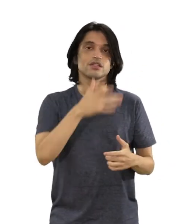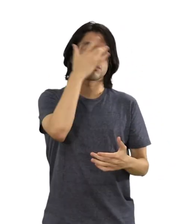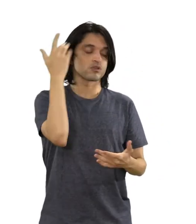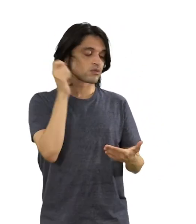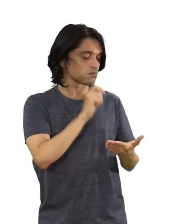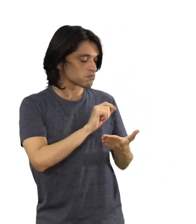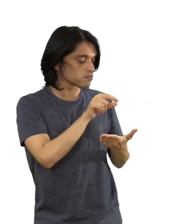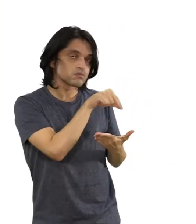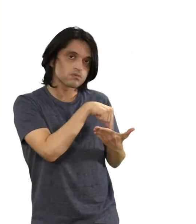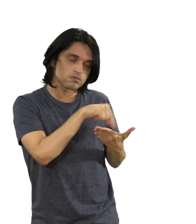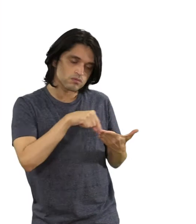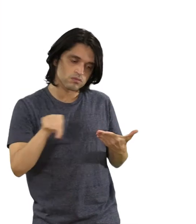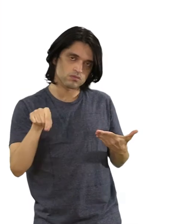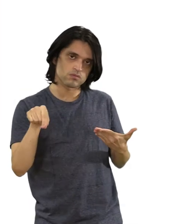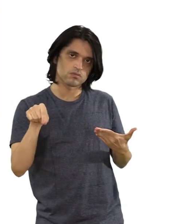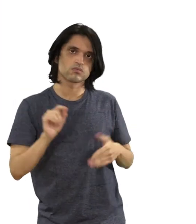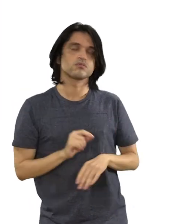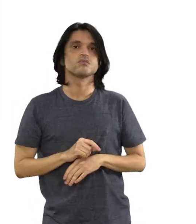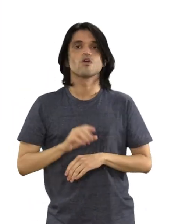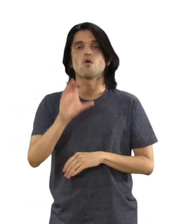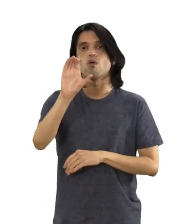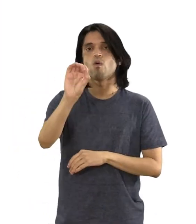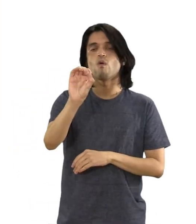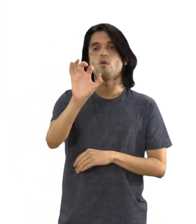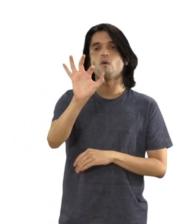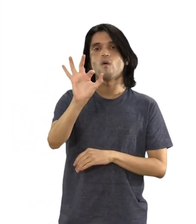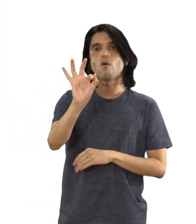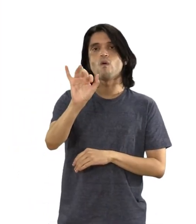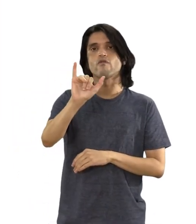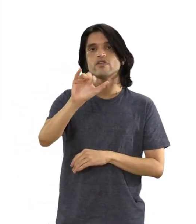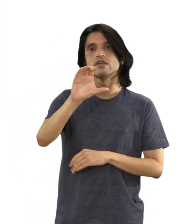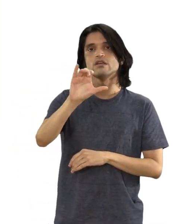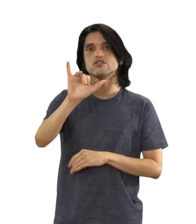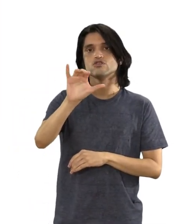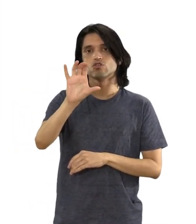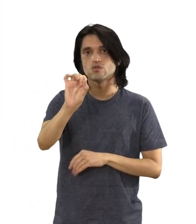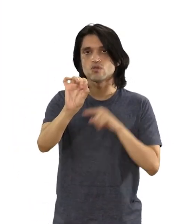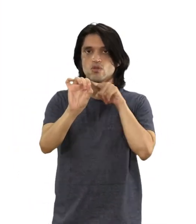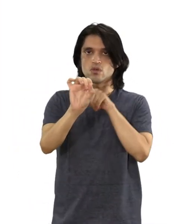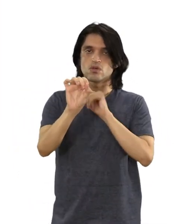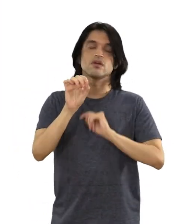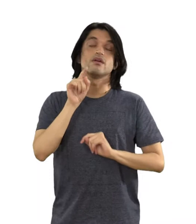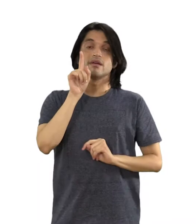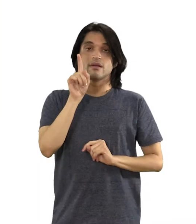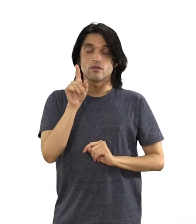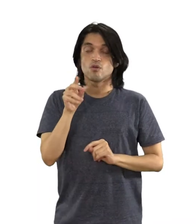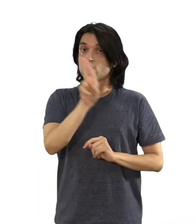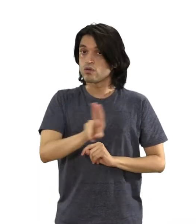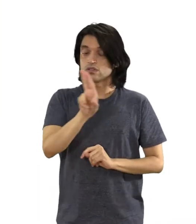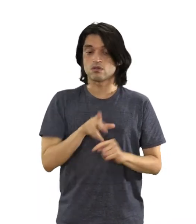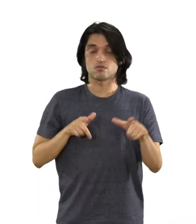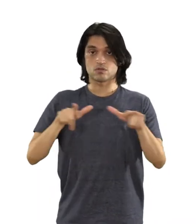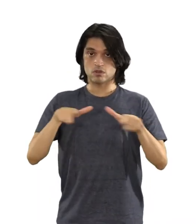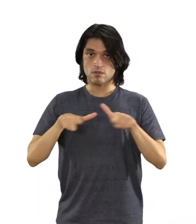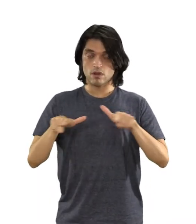requerente. O ofício é um tipo de correspondência utilizada no